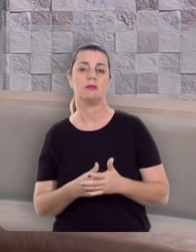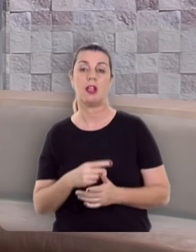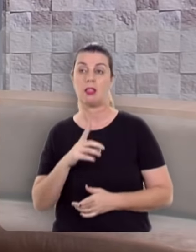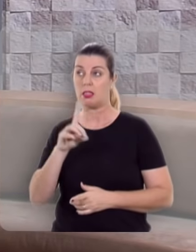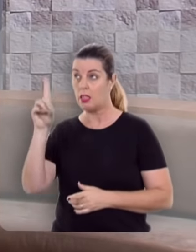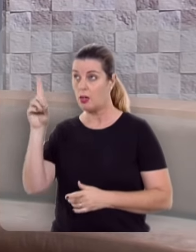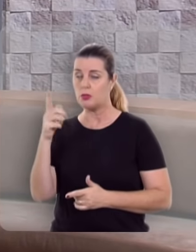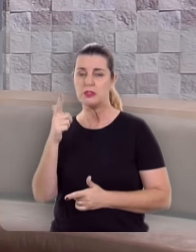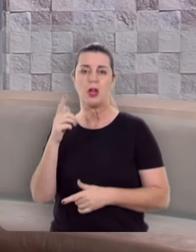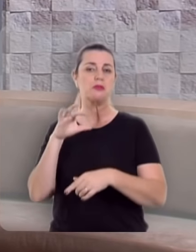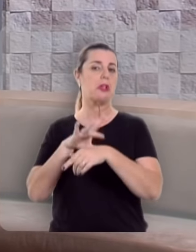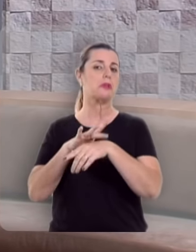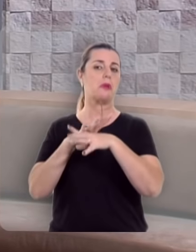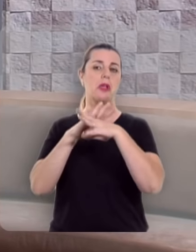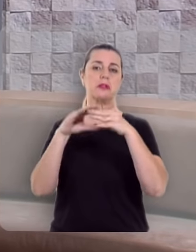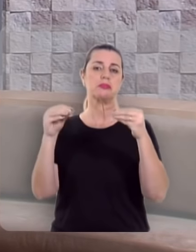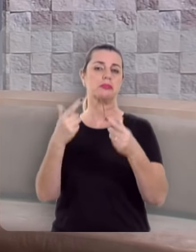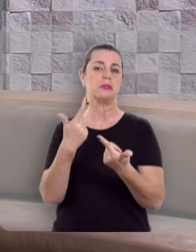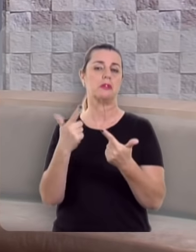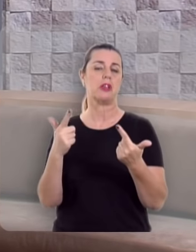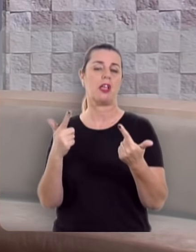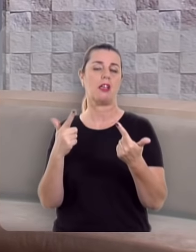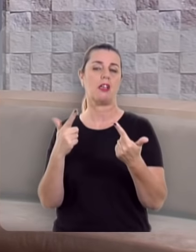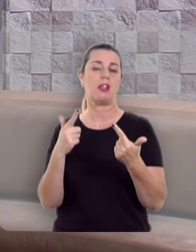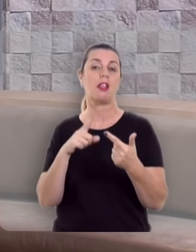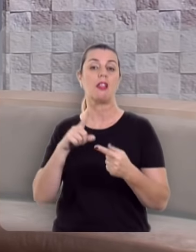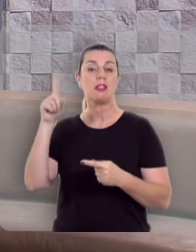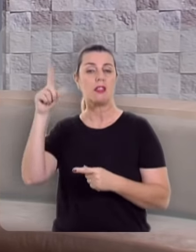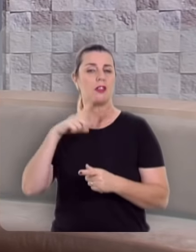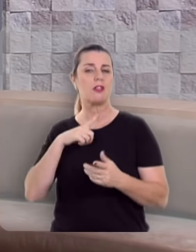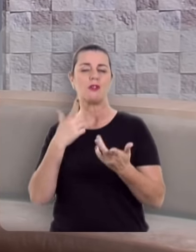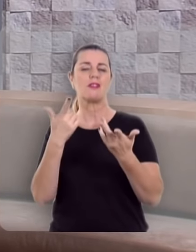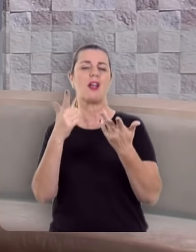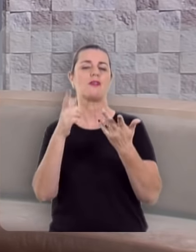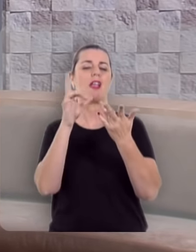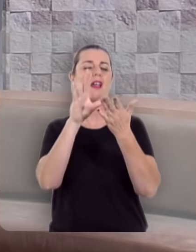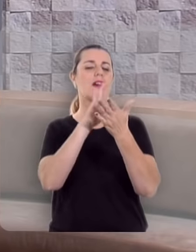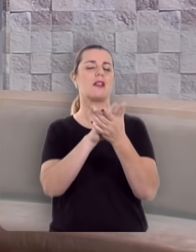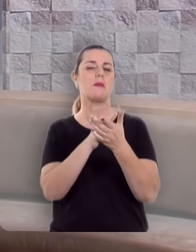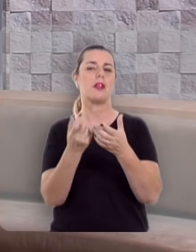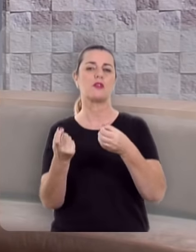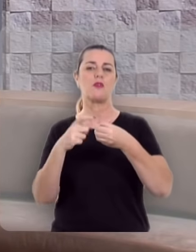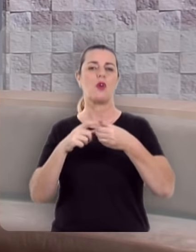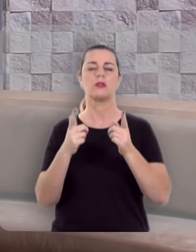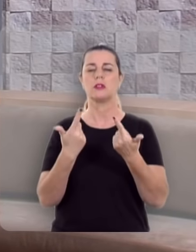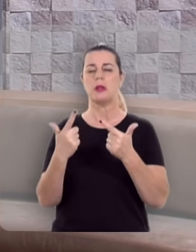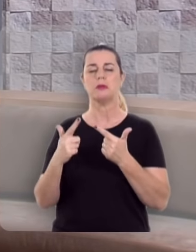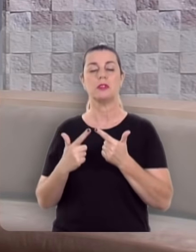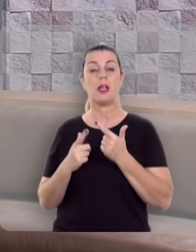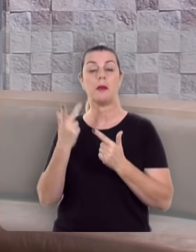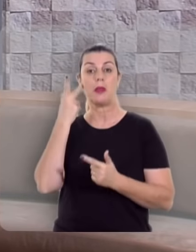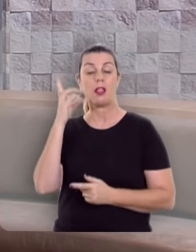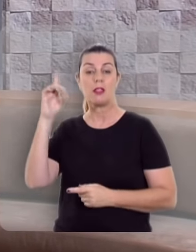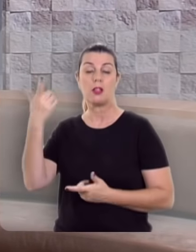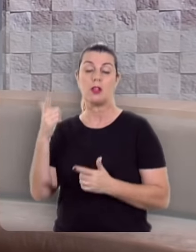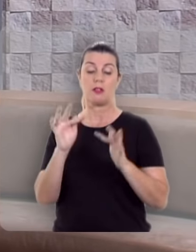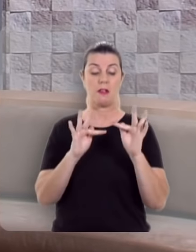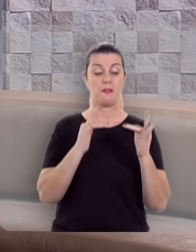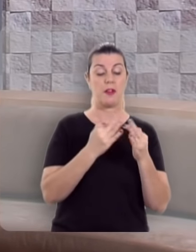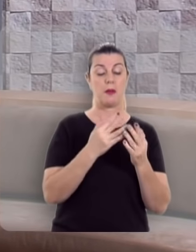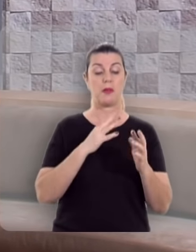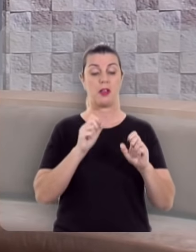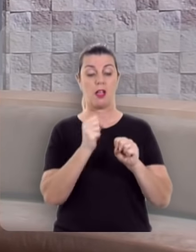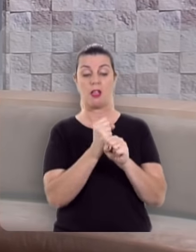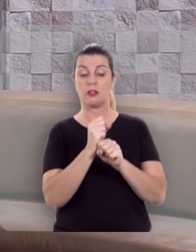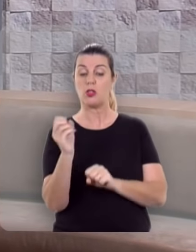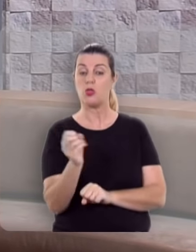intransponíveis. Porém, Deus é onipotente. Para Ele não tem causa perdida, para Ele não tem